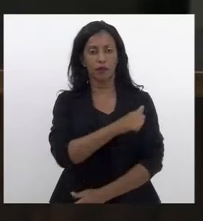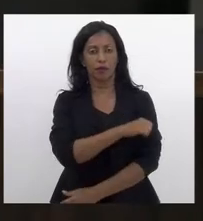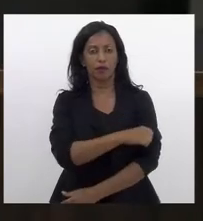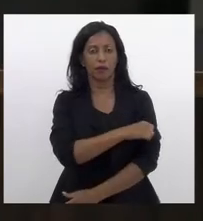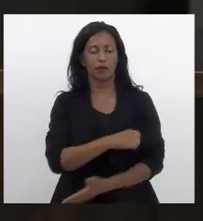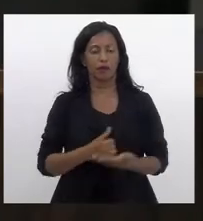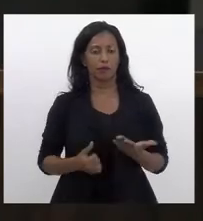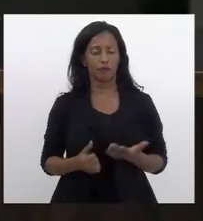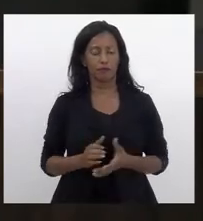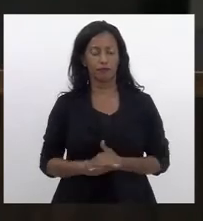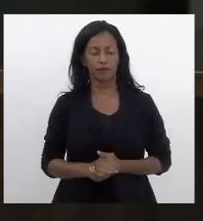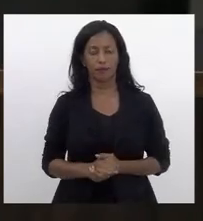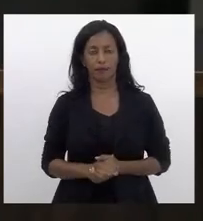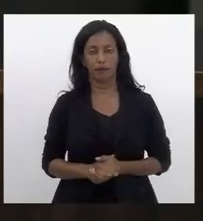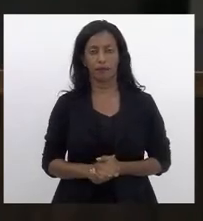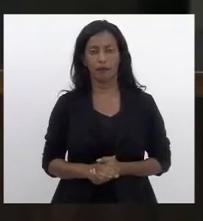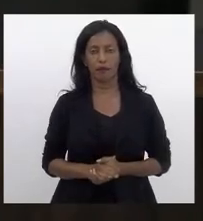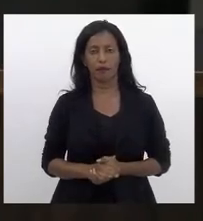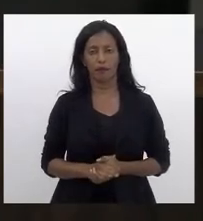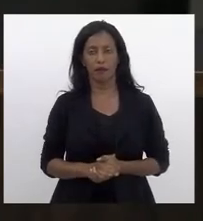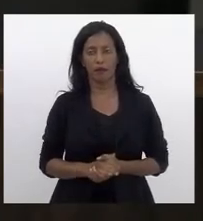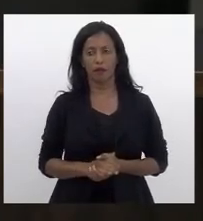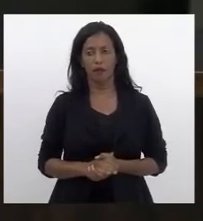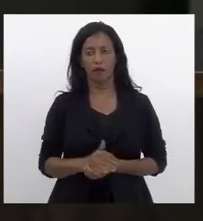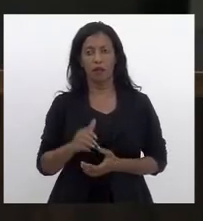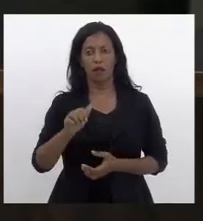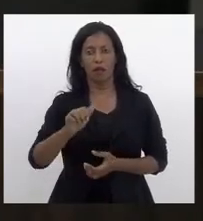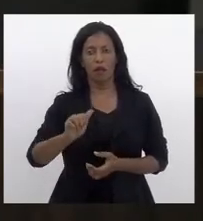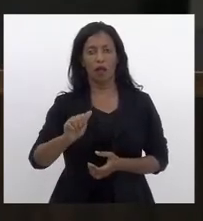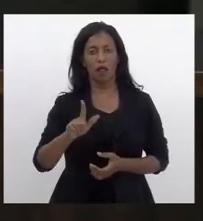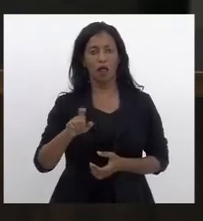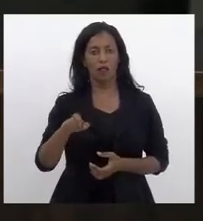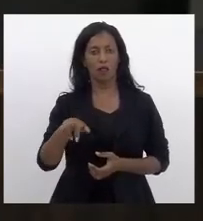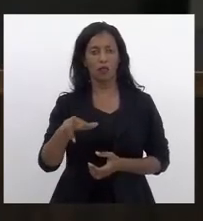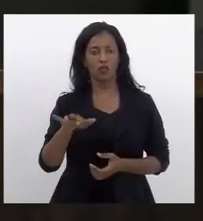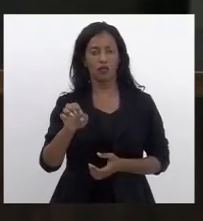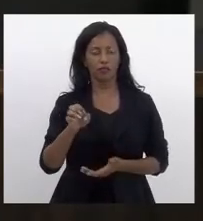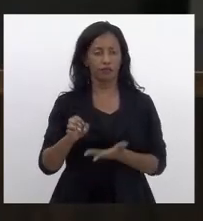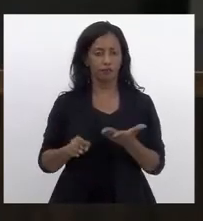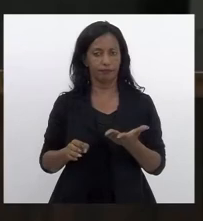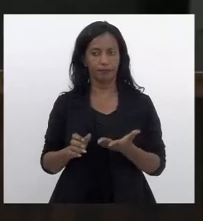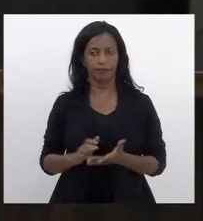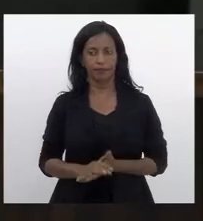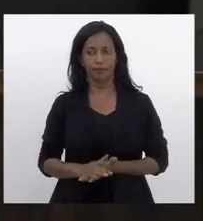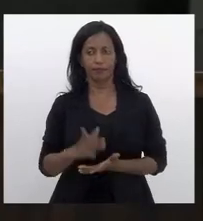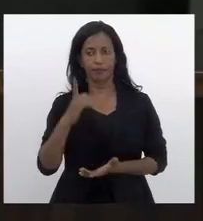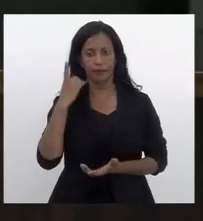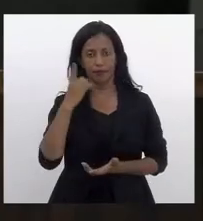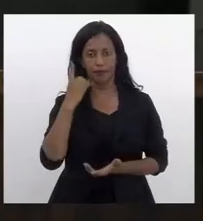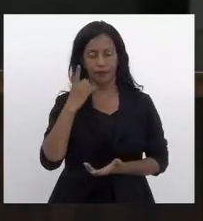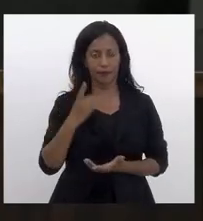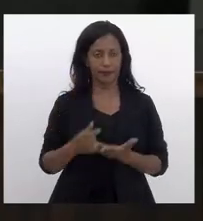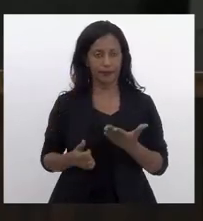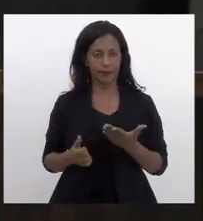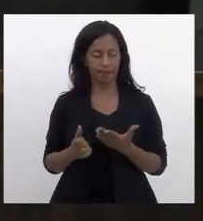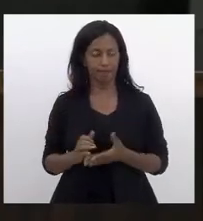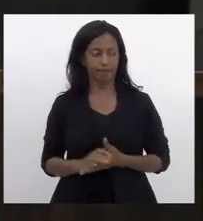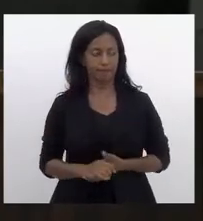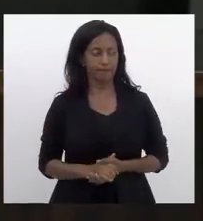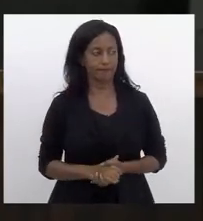Rejane. Deputado enfermeira Rejane, deputado Alexandre Knoploch. Deputado Alexandre Knoploch.